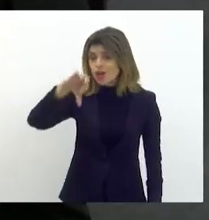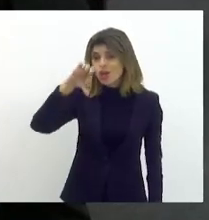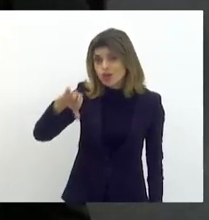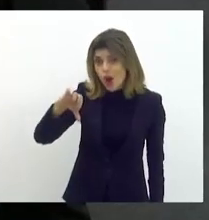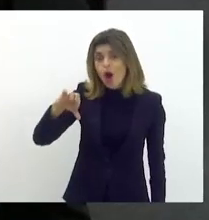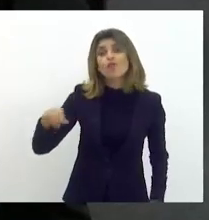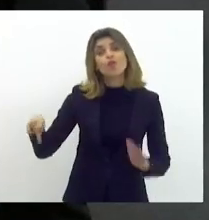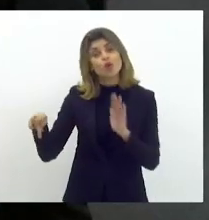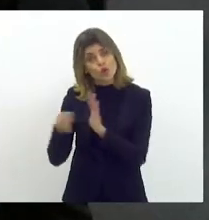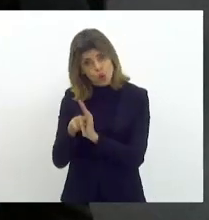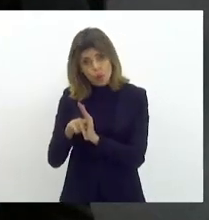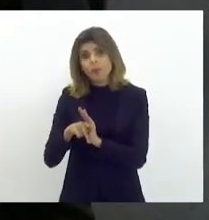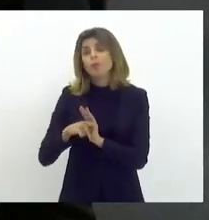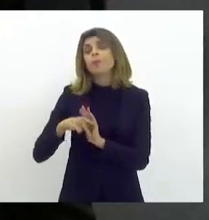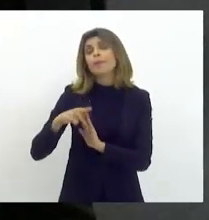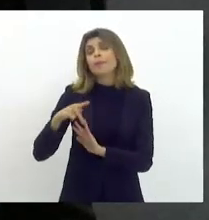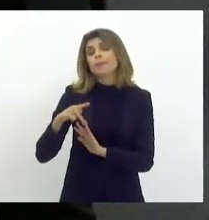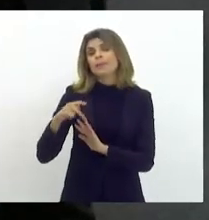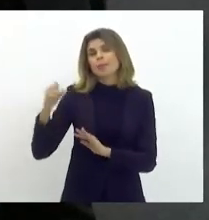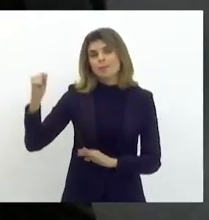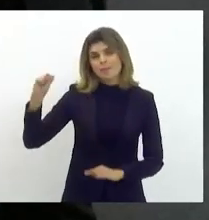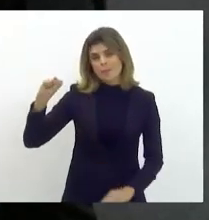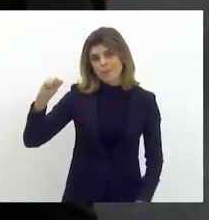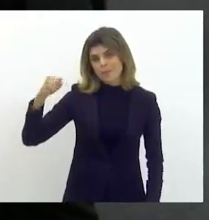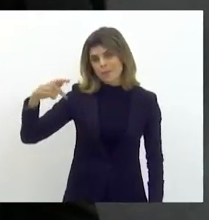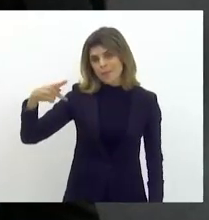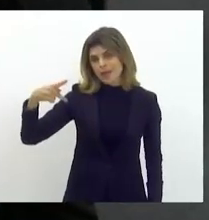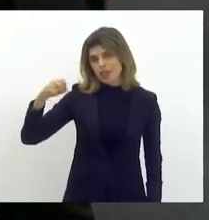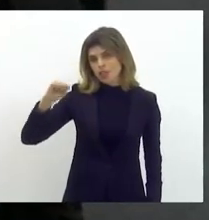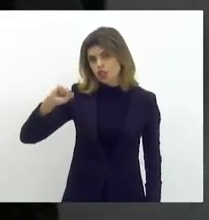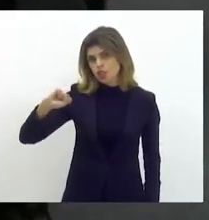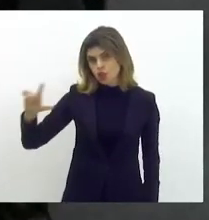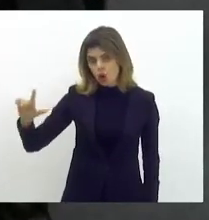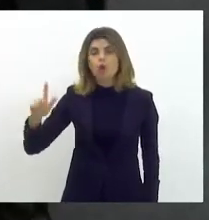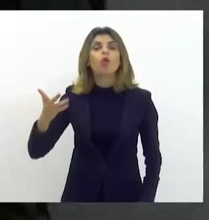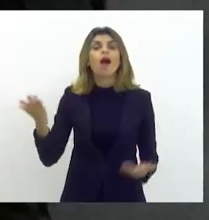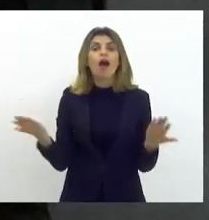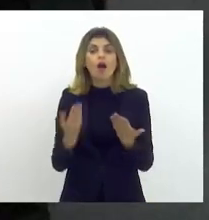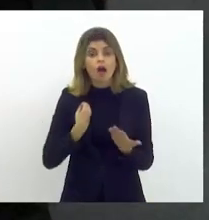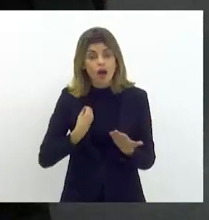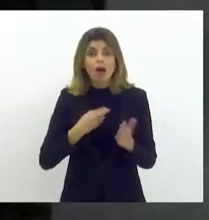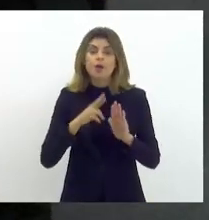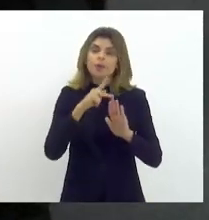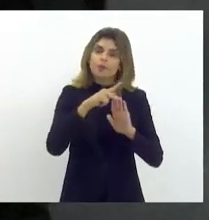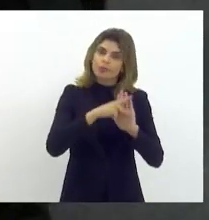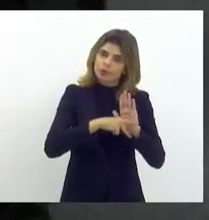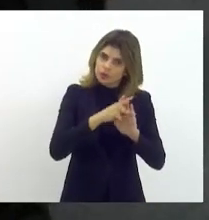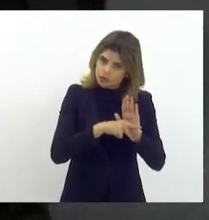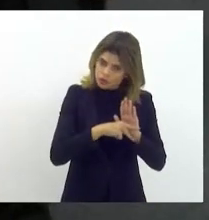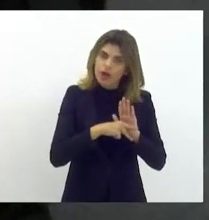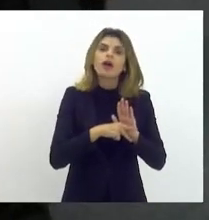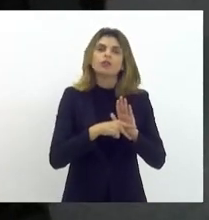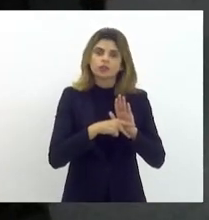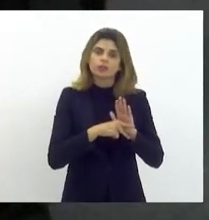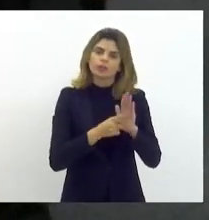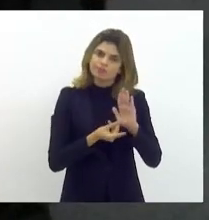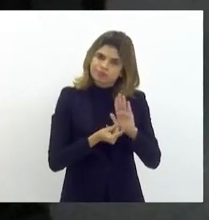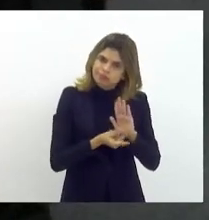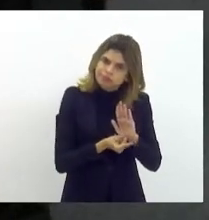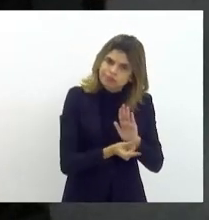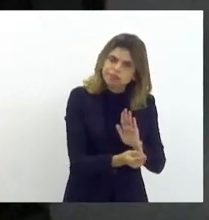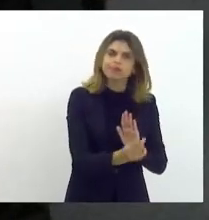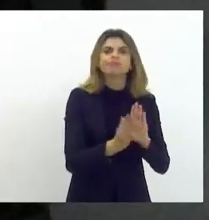do pessoal que tá em votação agora e a emenda que transforma o programa supera Rio num programa permanente